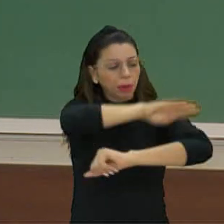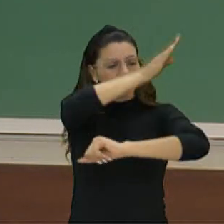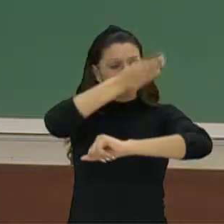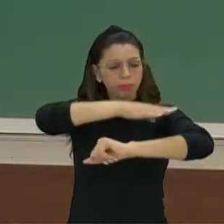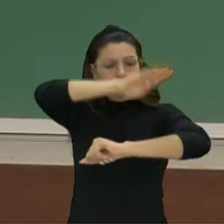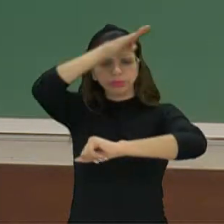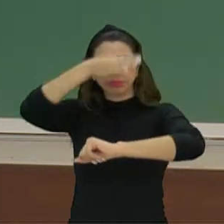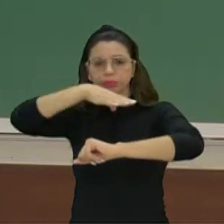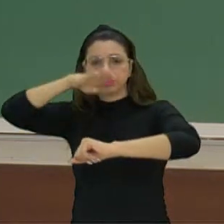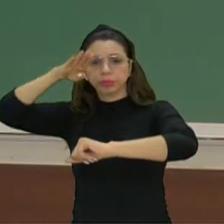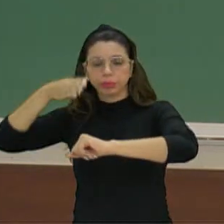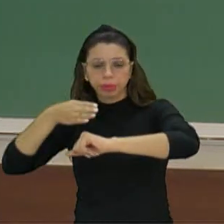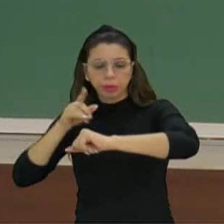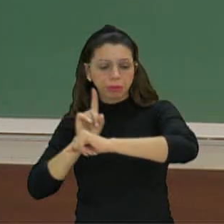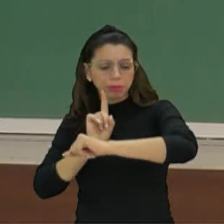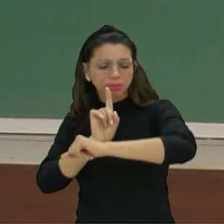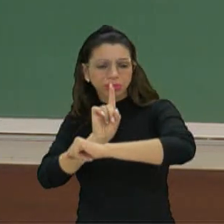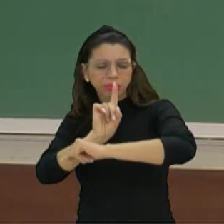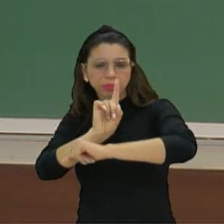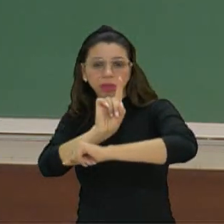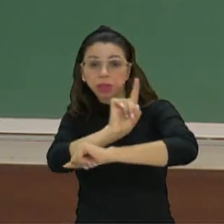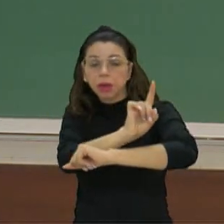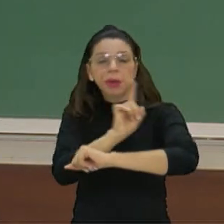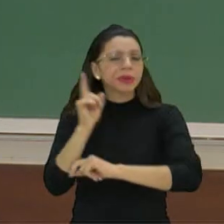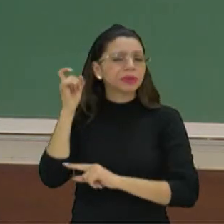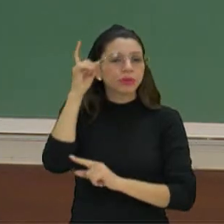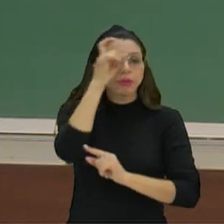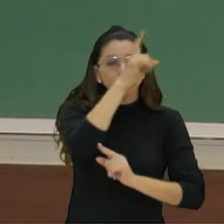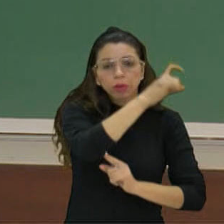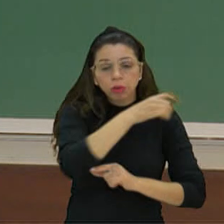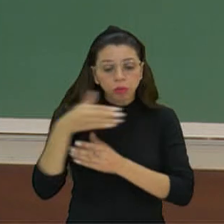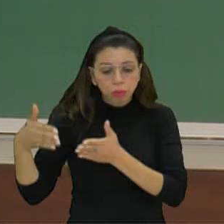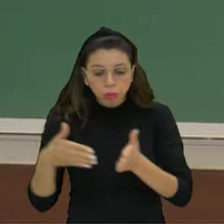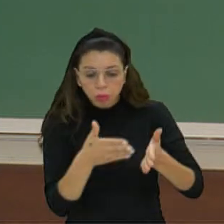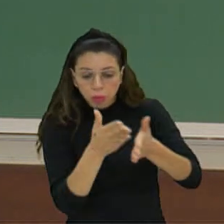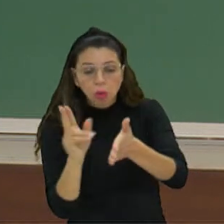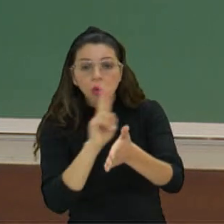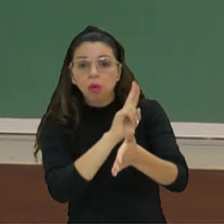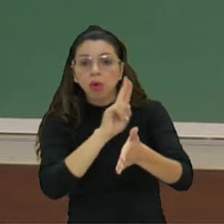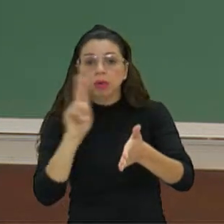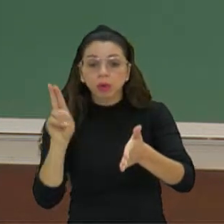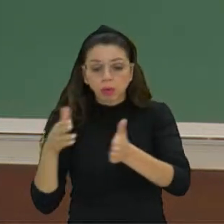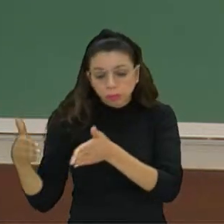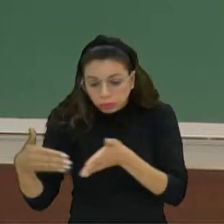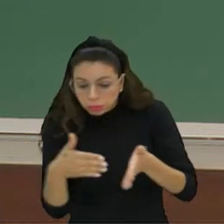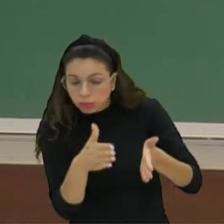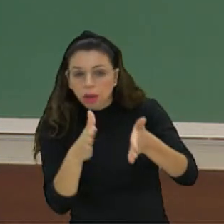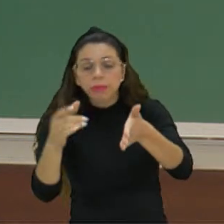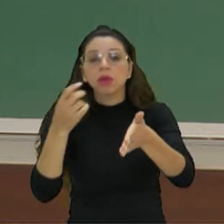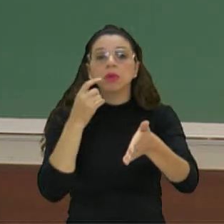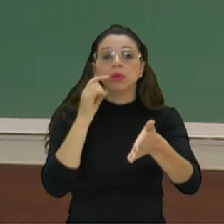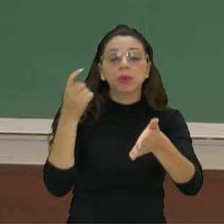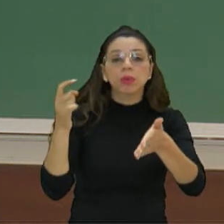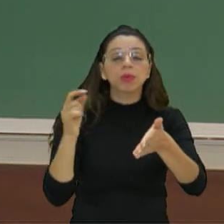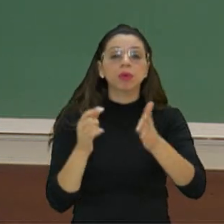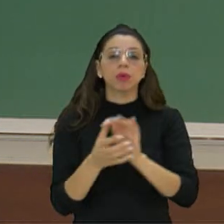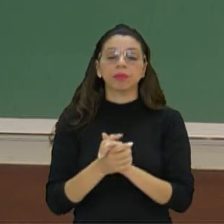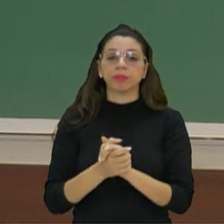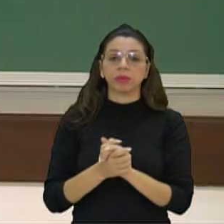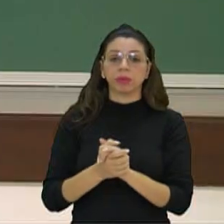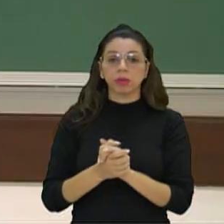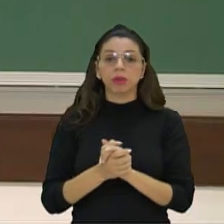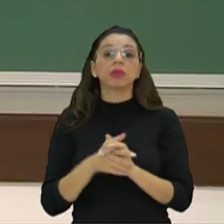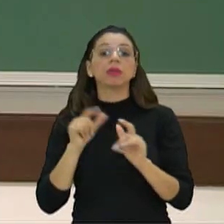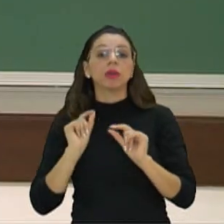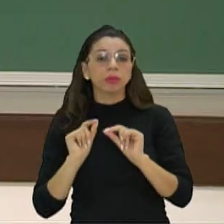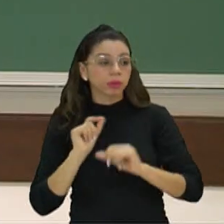essa travessia, chamada de Caminho do Ouro. Esse caminho ele conectava o estado do Rio de Janeiro com o estado de Minas